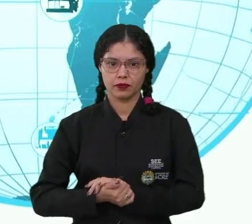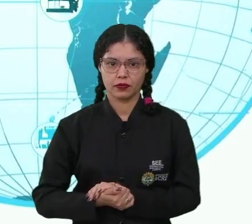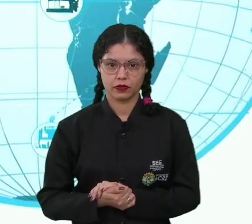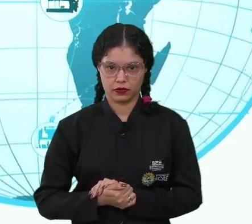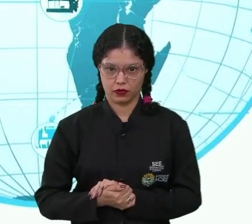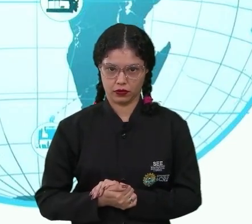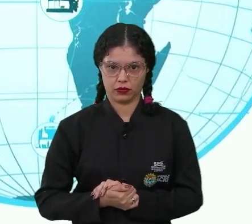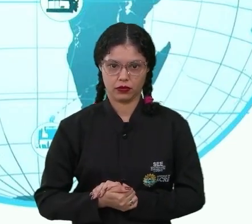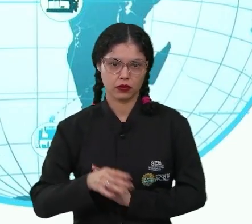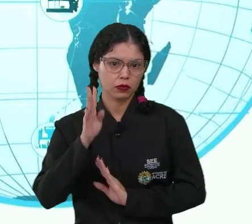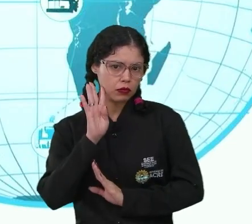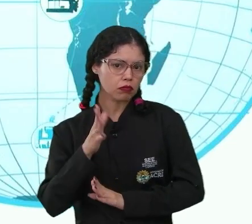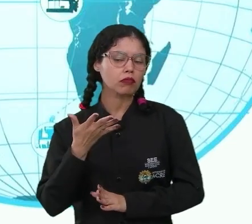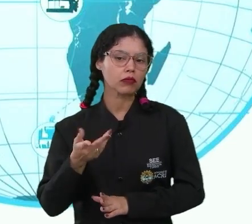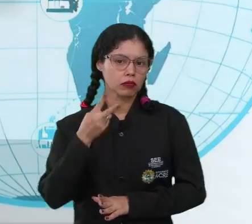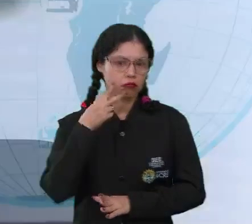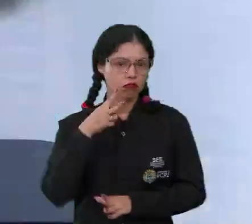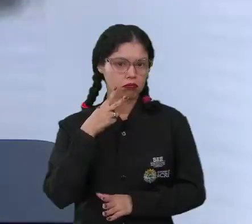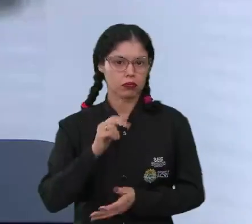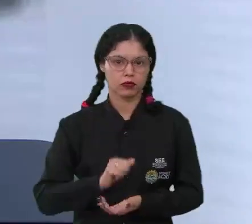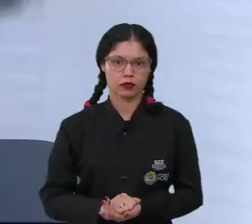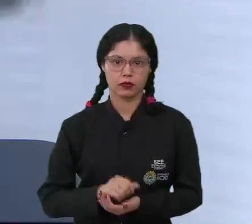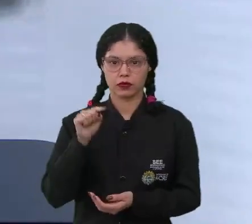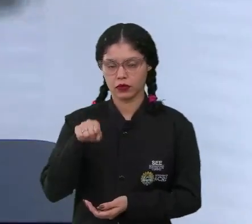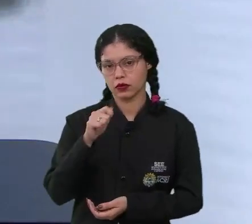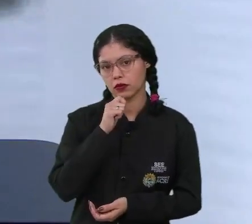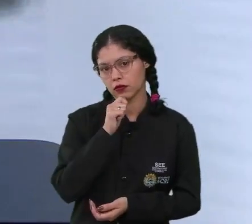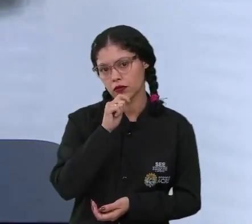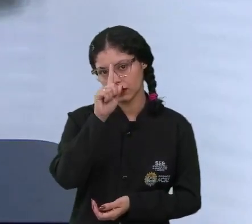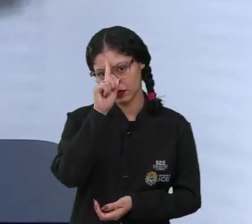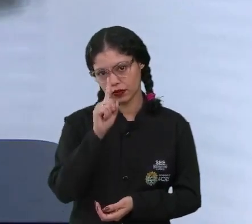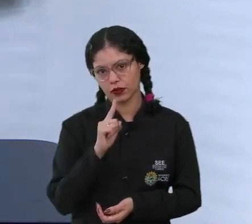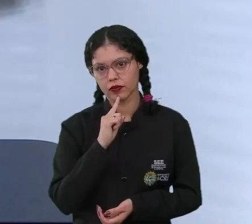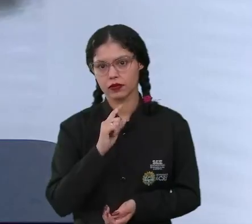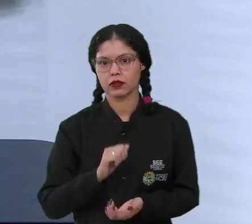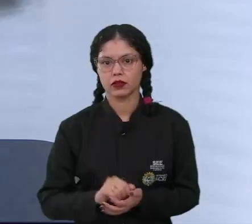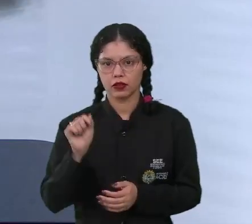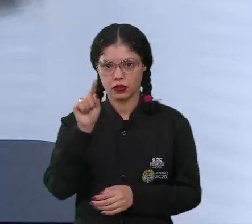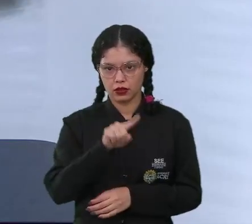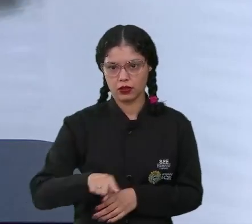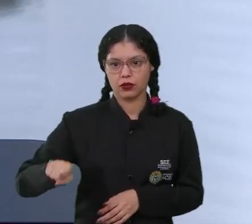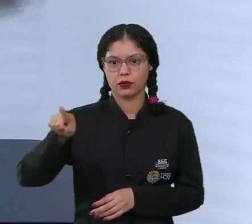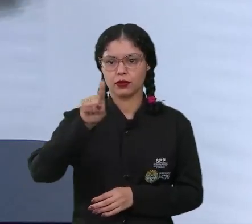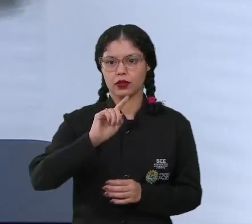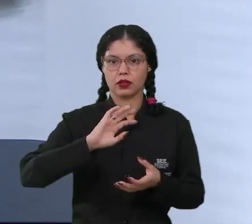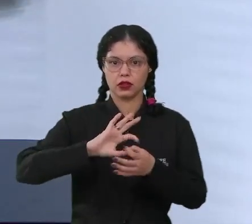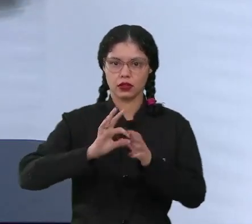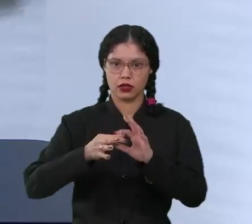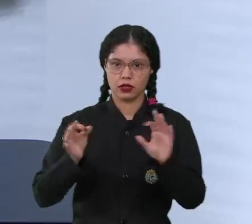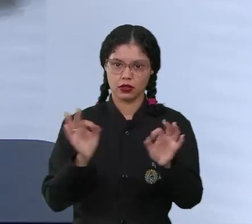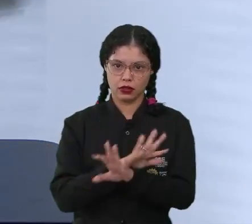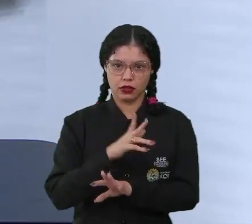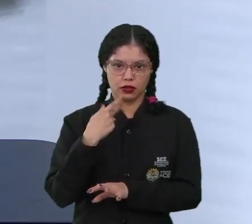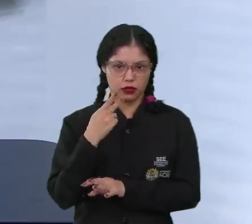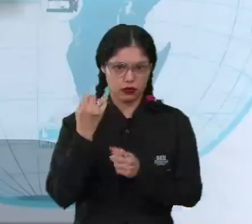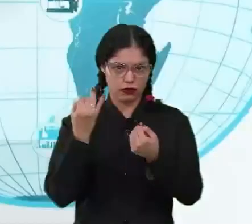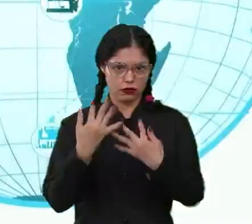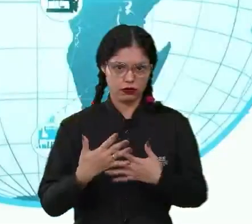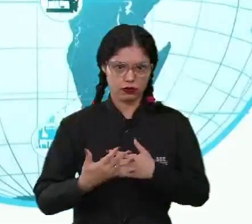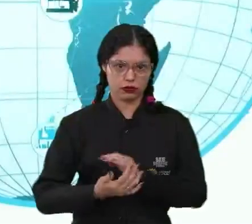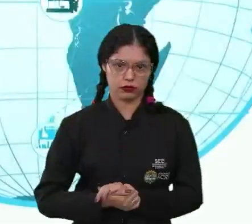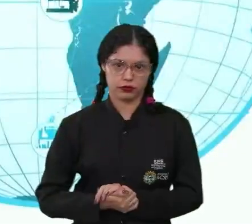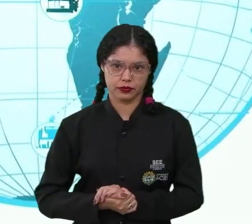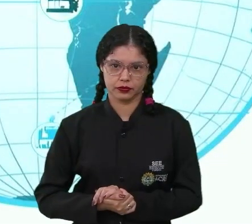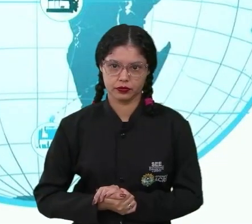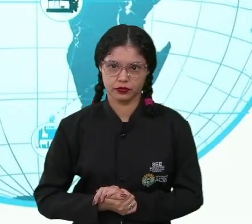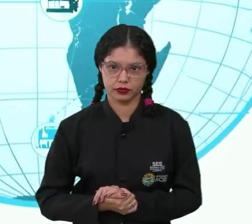mundiais. Olha que interessante, pessoal. E aqui a imagem mostra muito bem esse contexto que eu acabei de explicar.